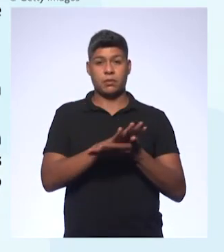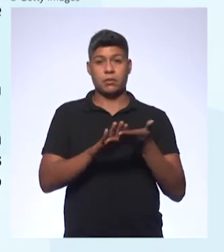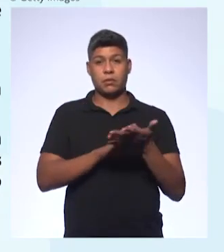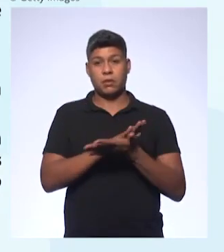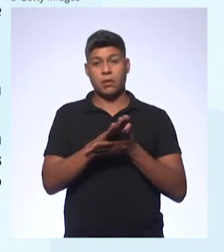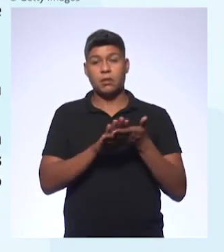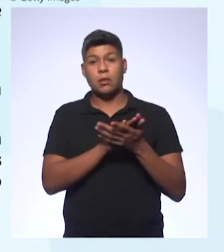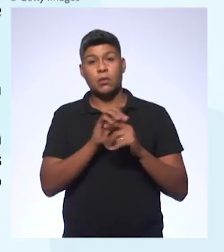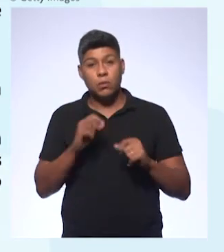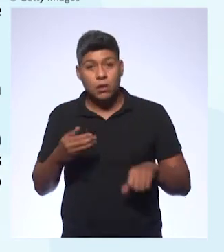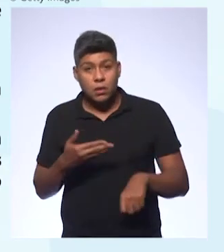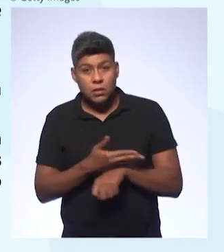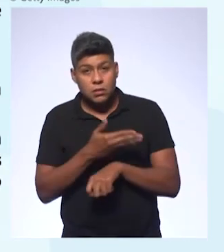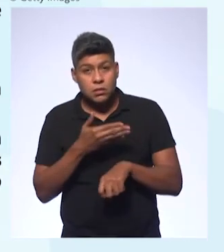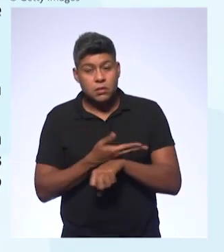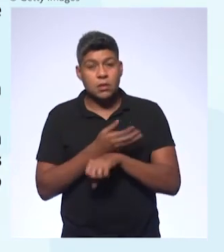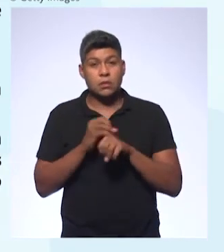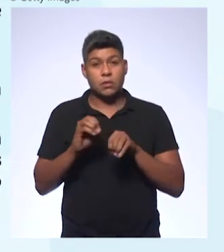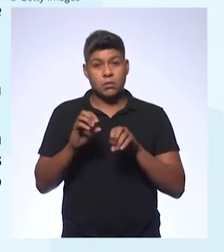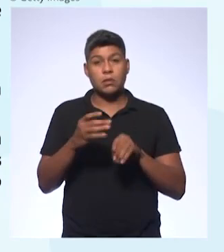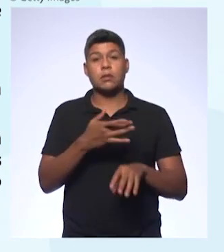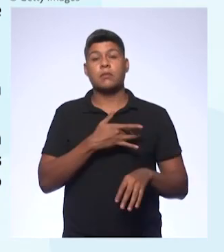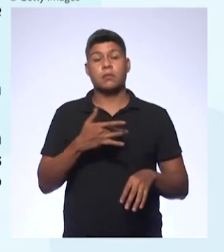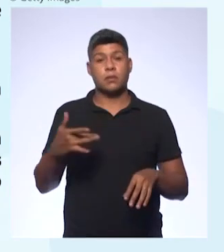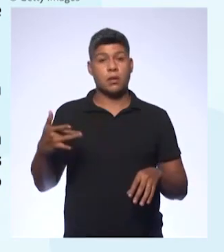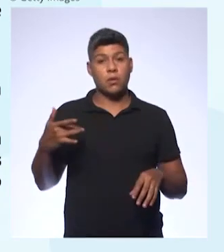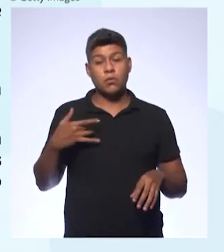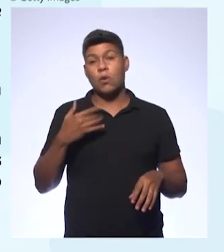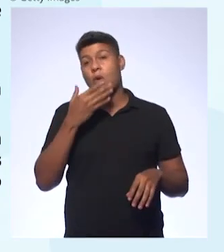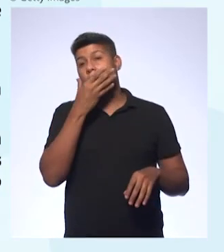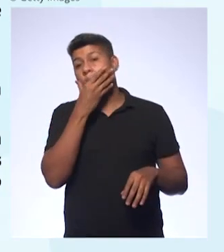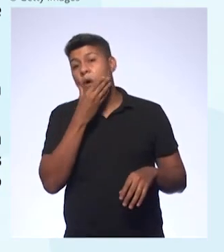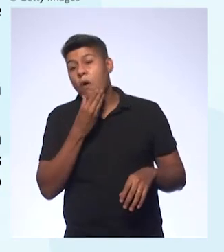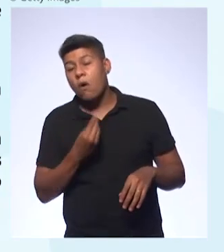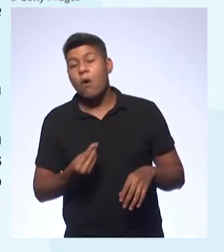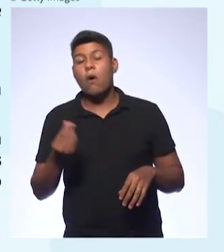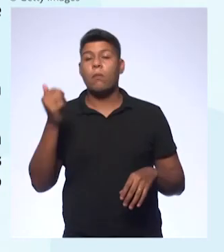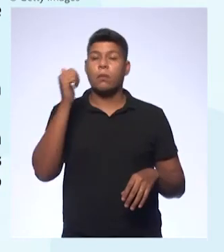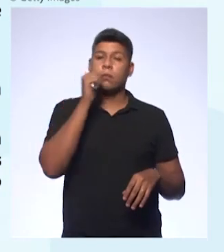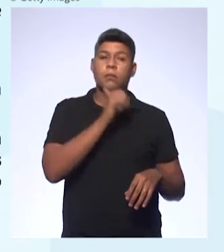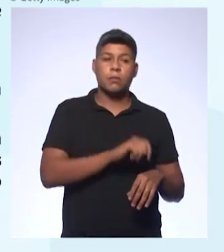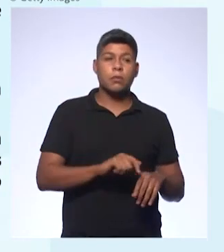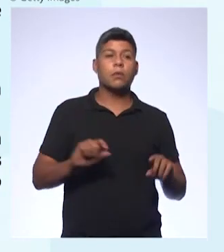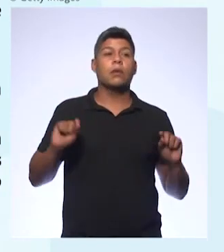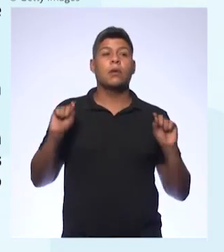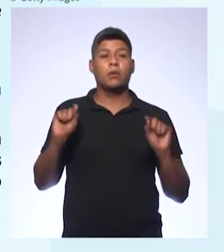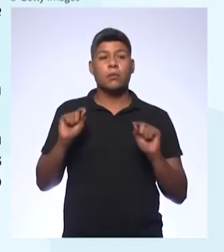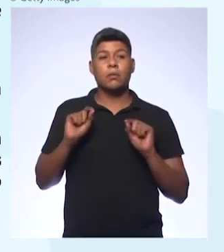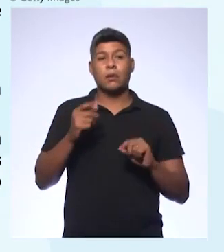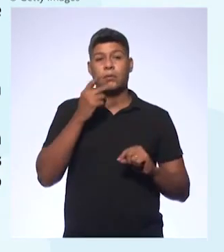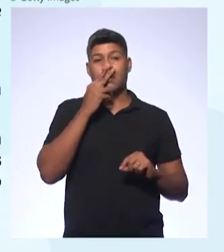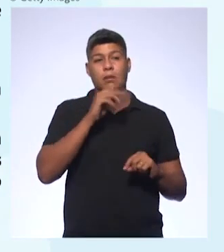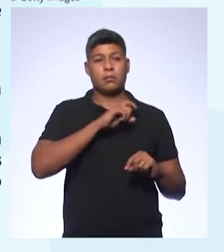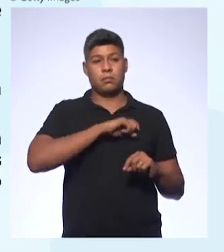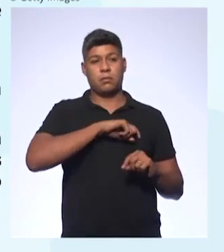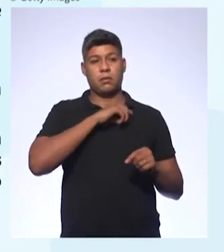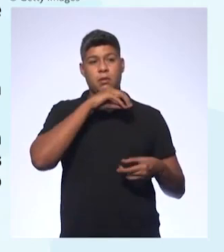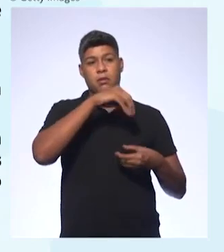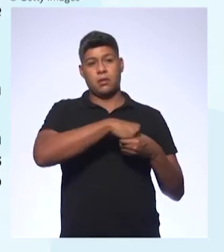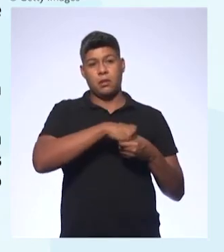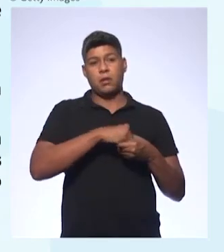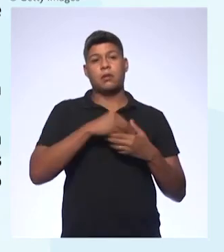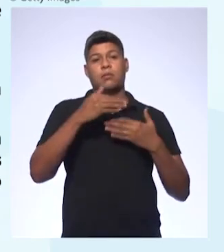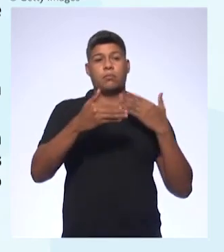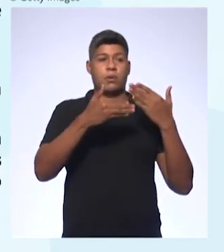subjetivas, né, para o acesso à educação, à saúde. E homens ou mulheres são maltratados dentro de